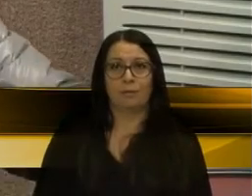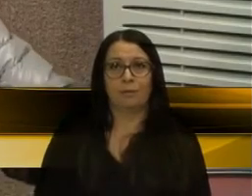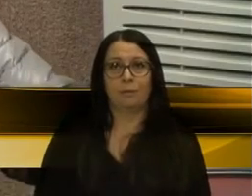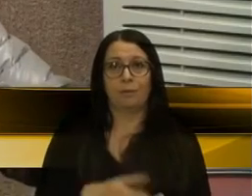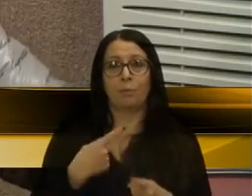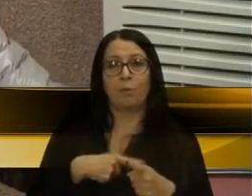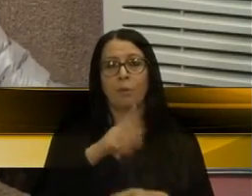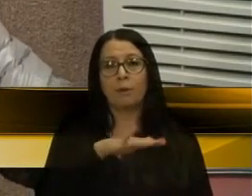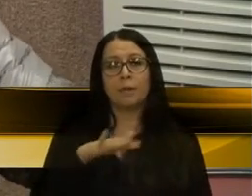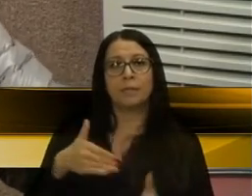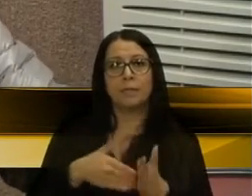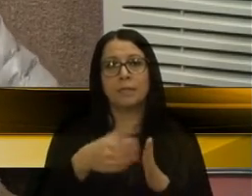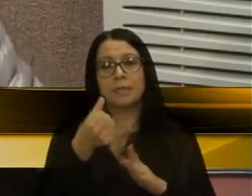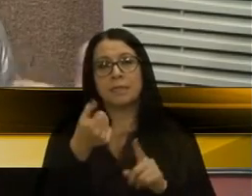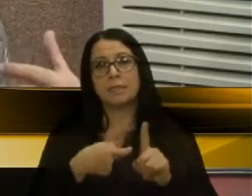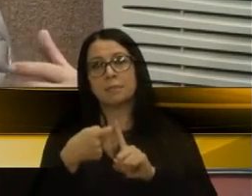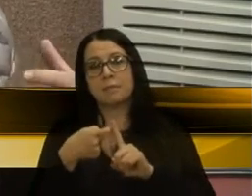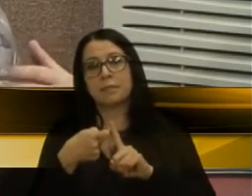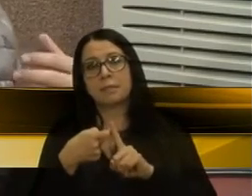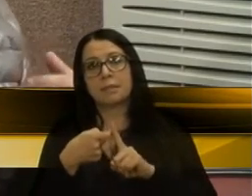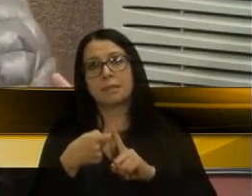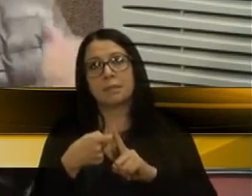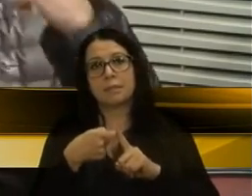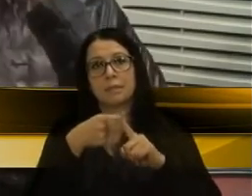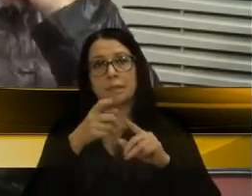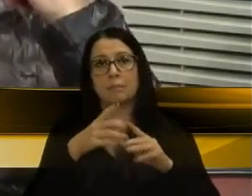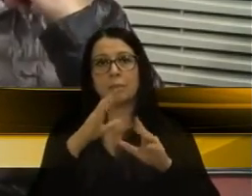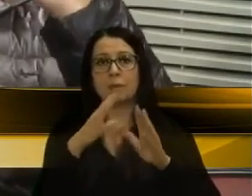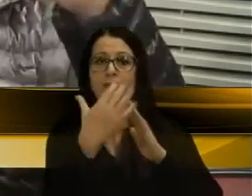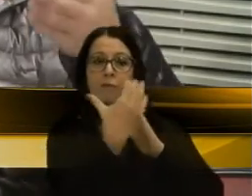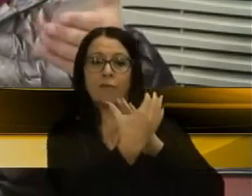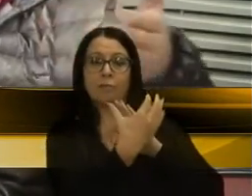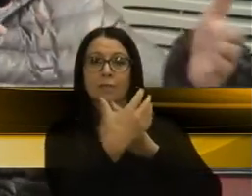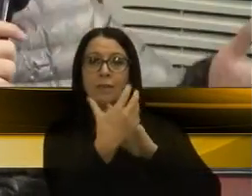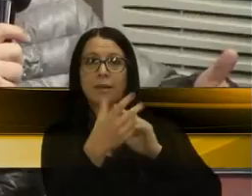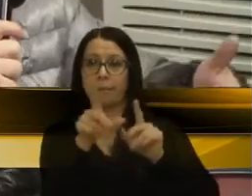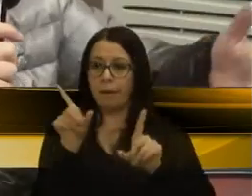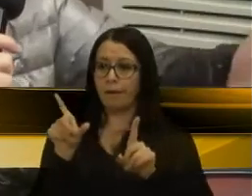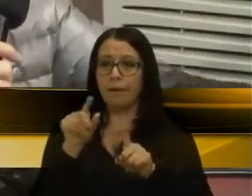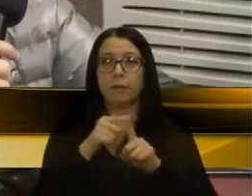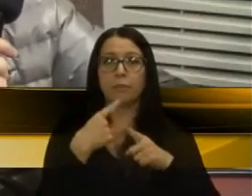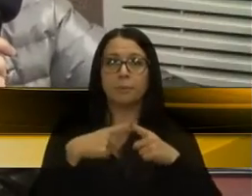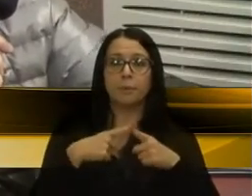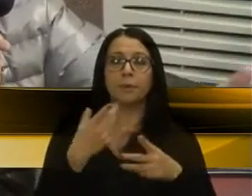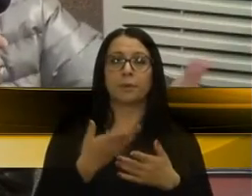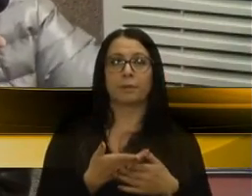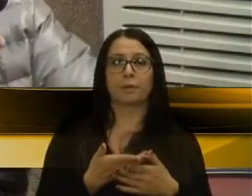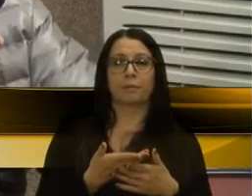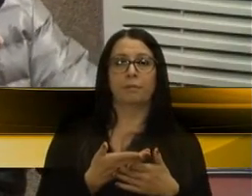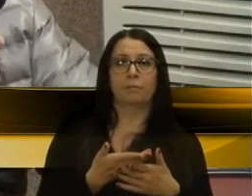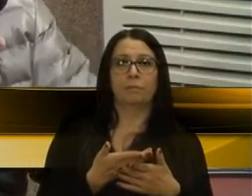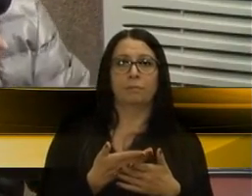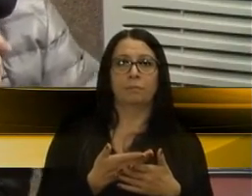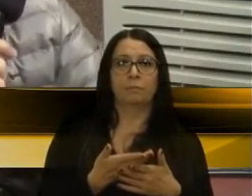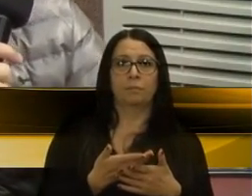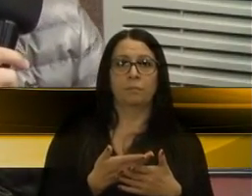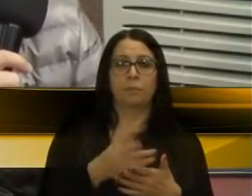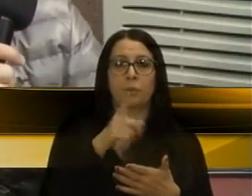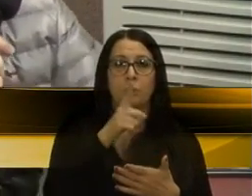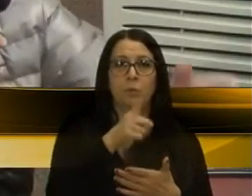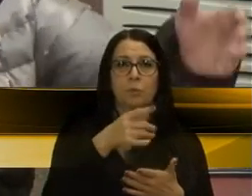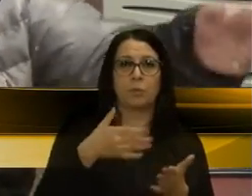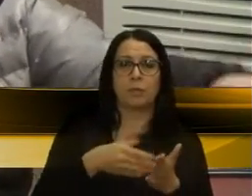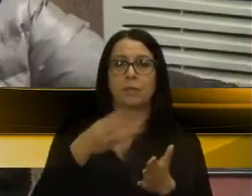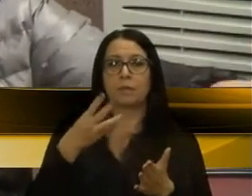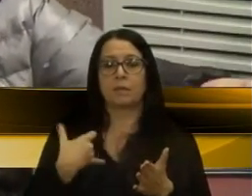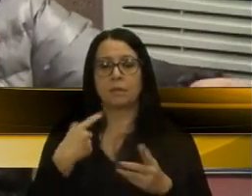que uma criança de até 6 meses tem a cadeirinha e a cabeça da criança voltada para trás, para um lado? Por que de 1 a 3